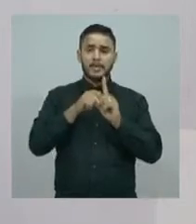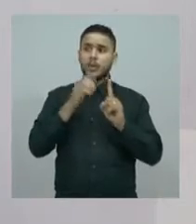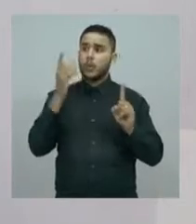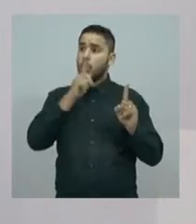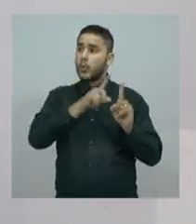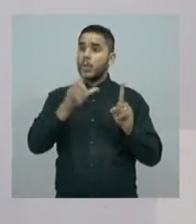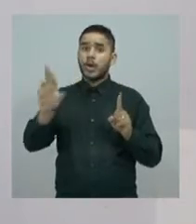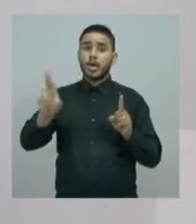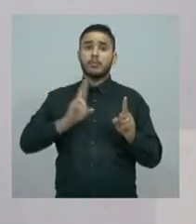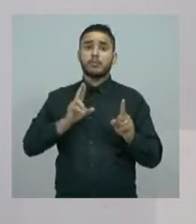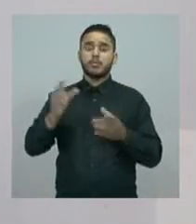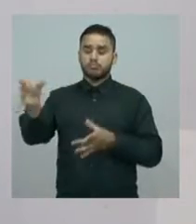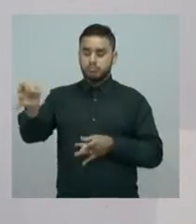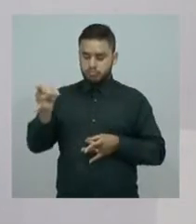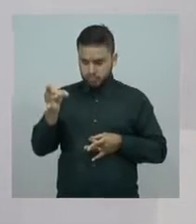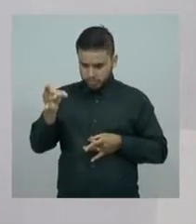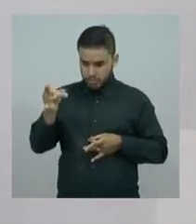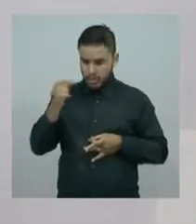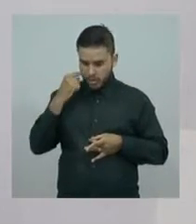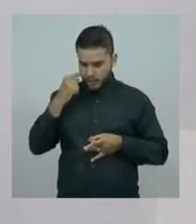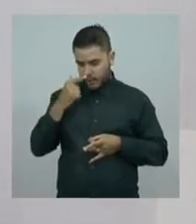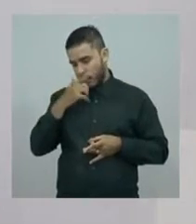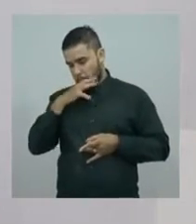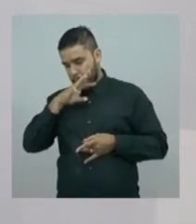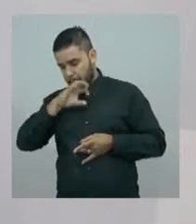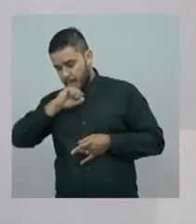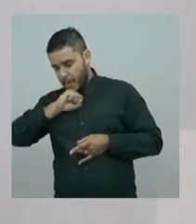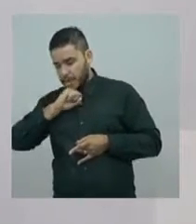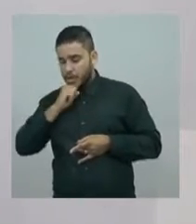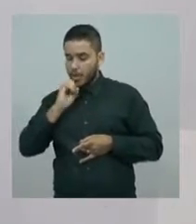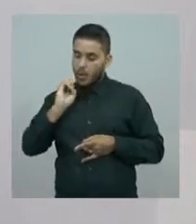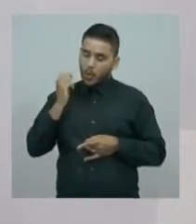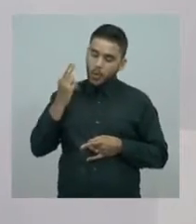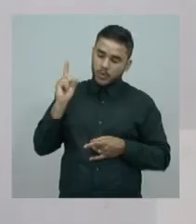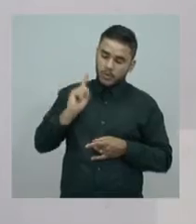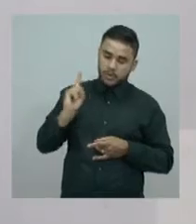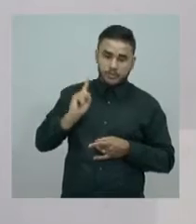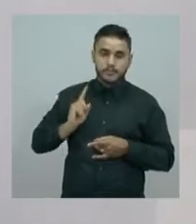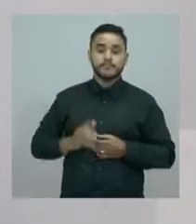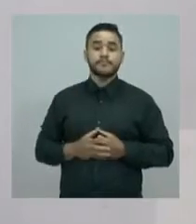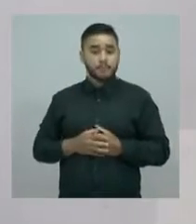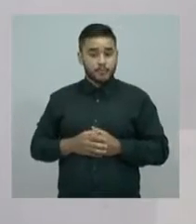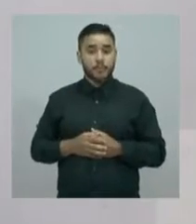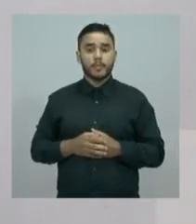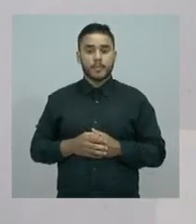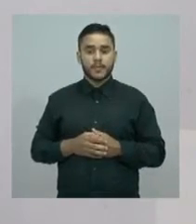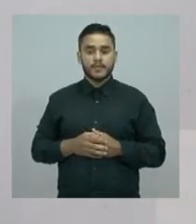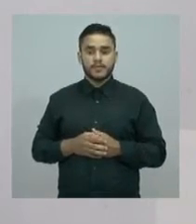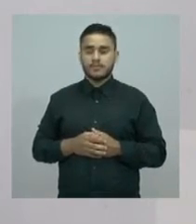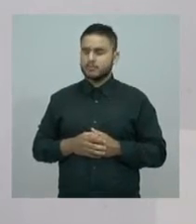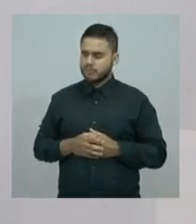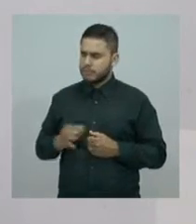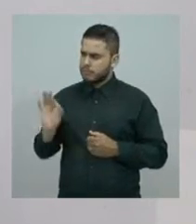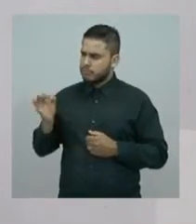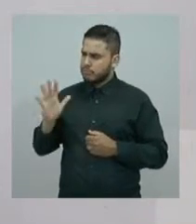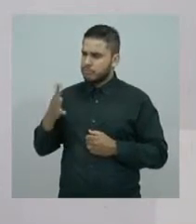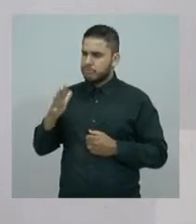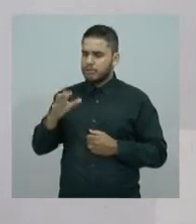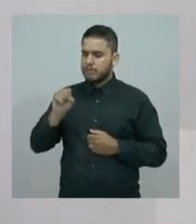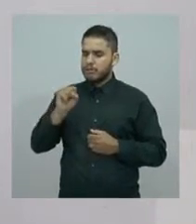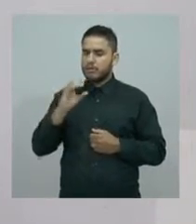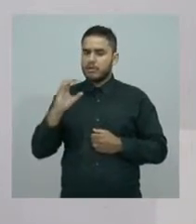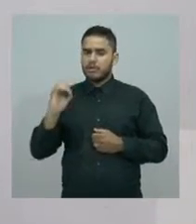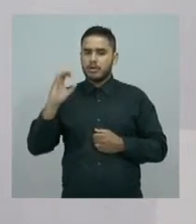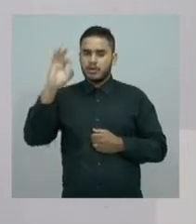questão. Muitas vezes dentro de 15 dias se resolve a questão. E 80%, se eu ter noção,